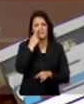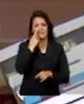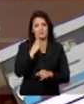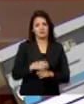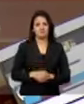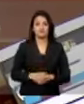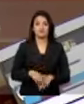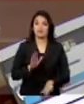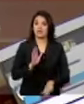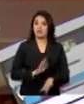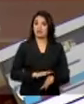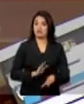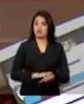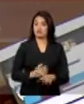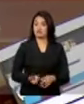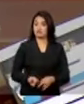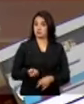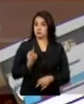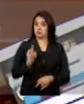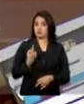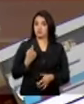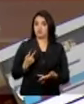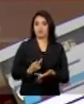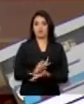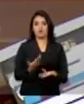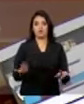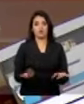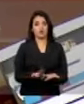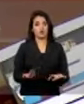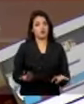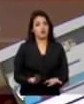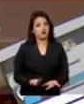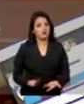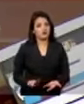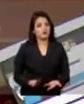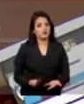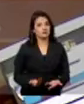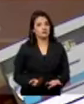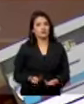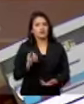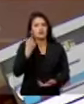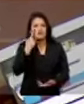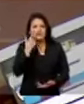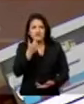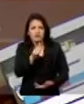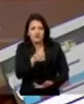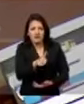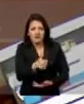Tempos estranhos, em que verificada até mesmo a autofagia,